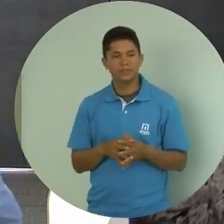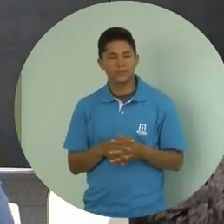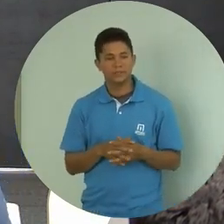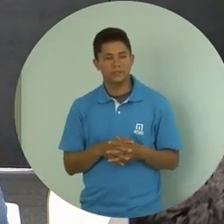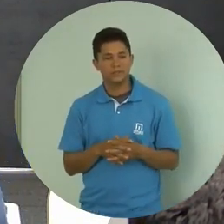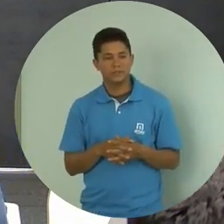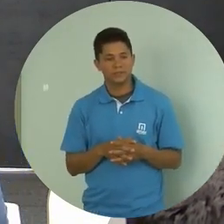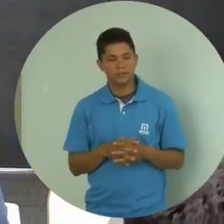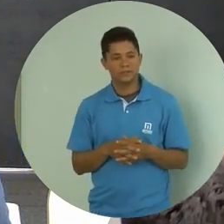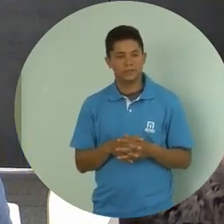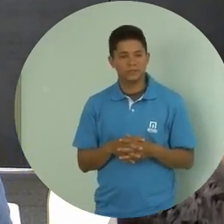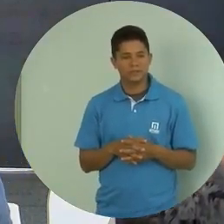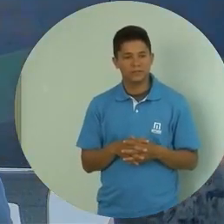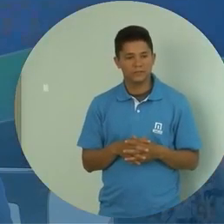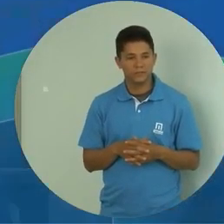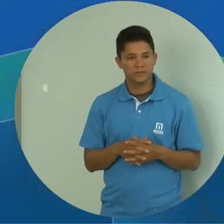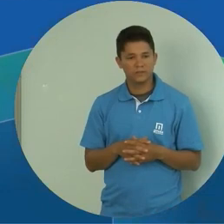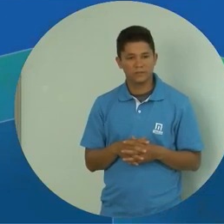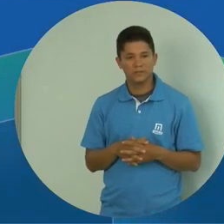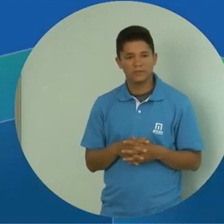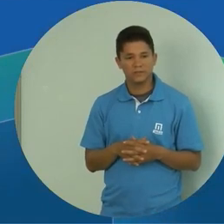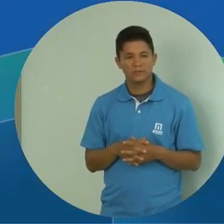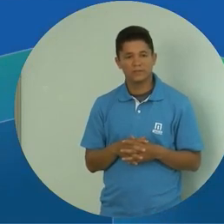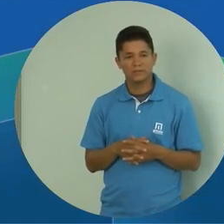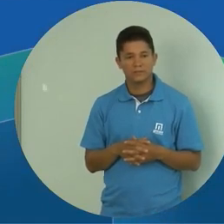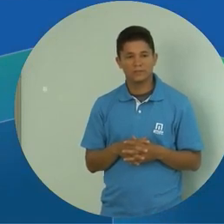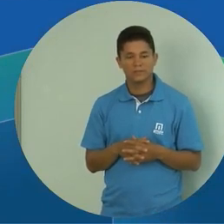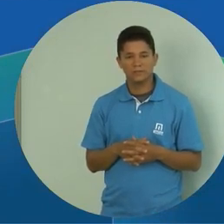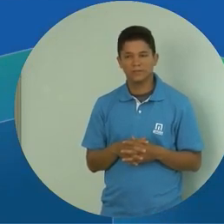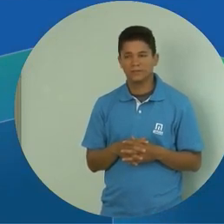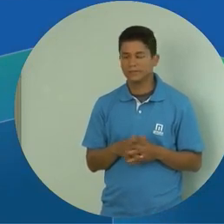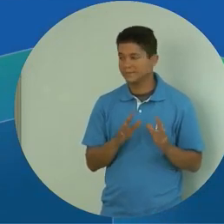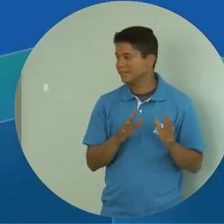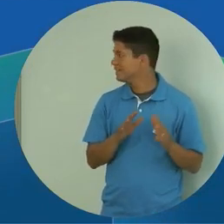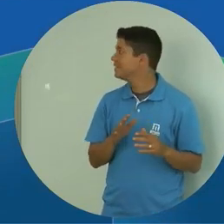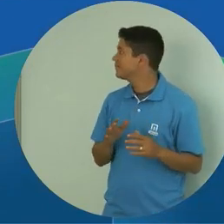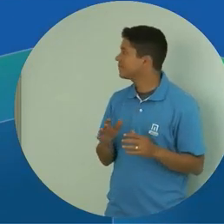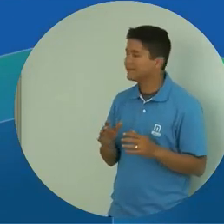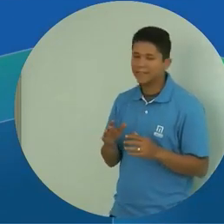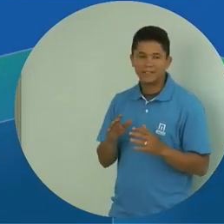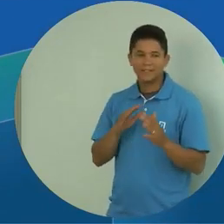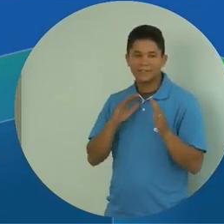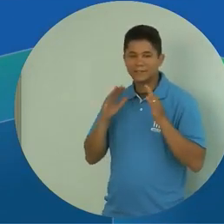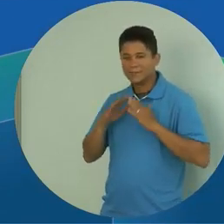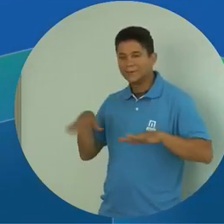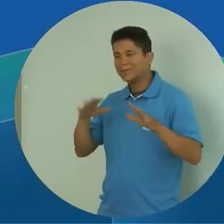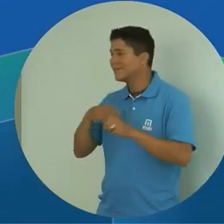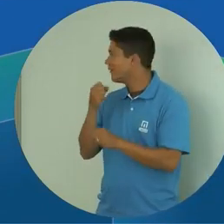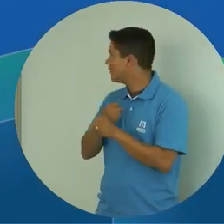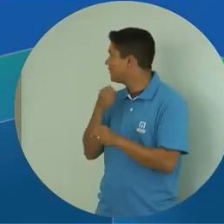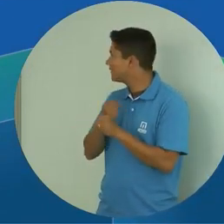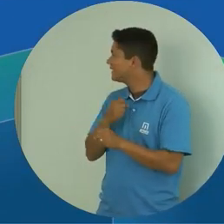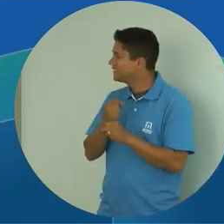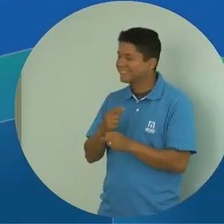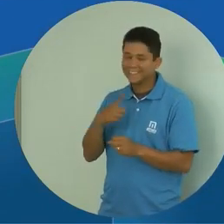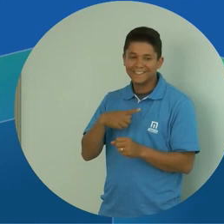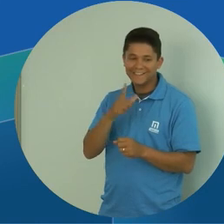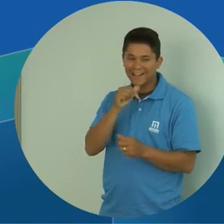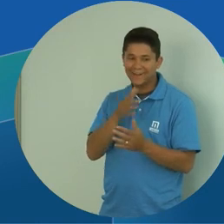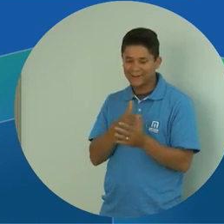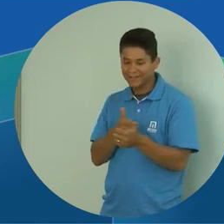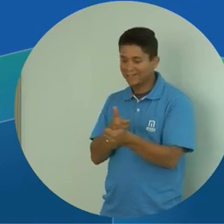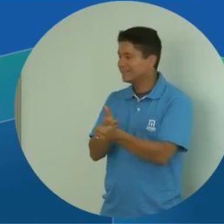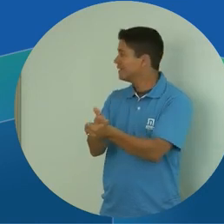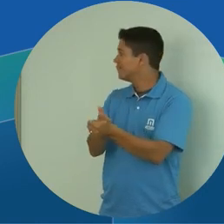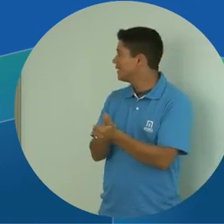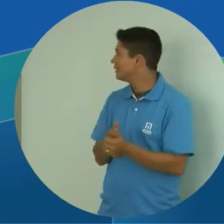Toda a obra ela está numa área de beira de curso d'água. E aqui